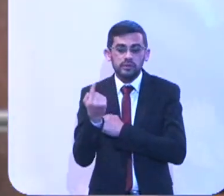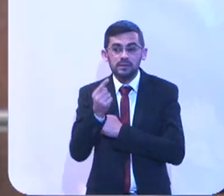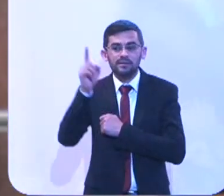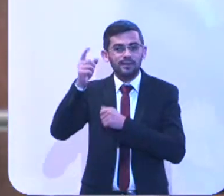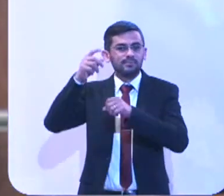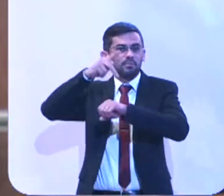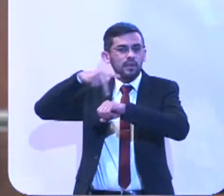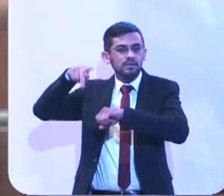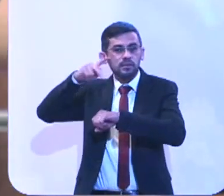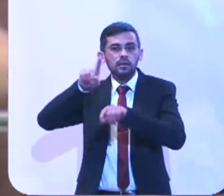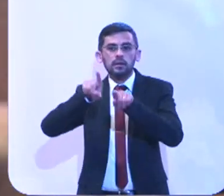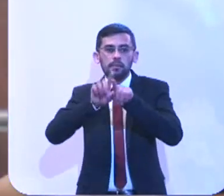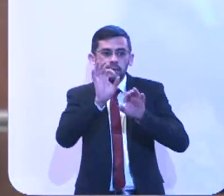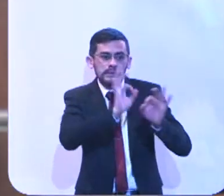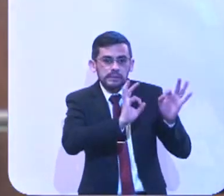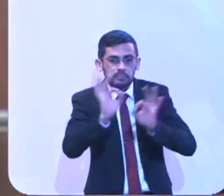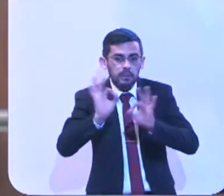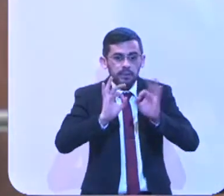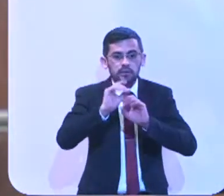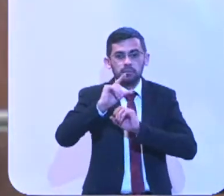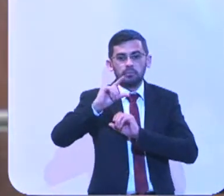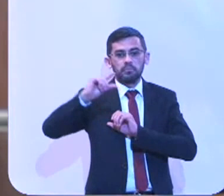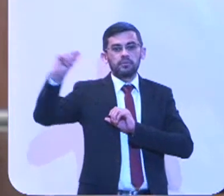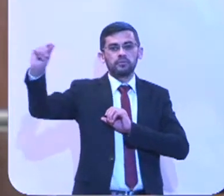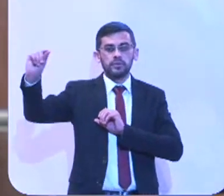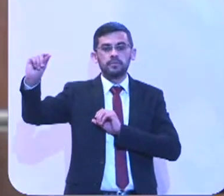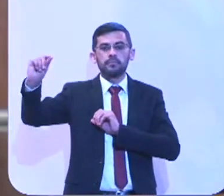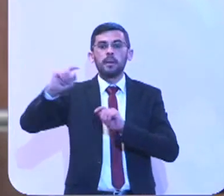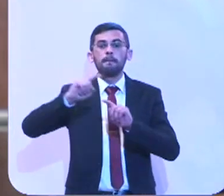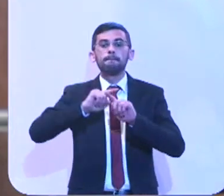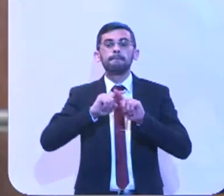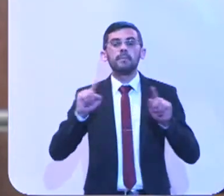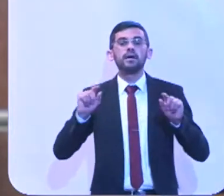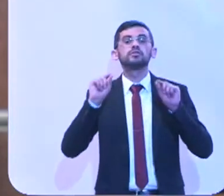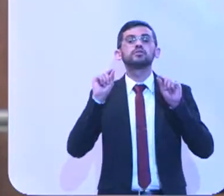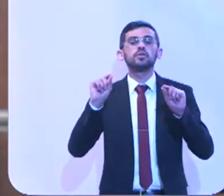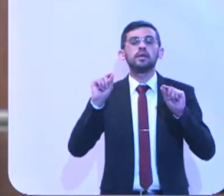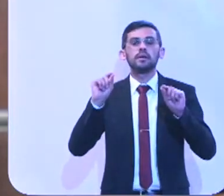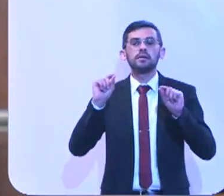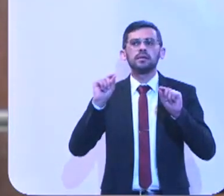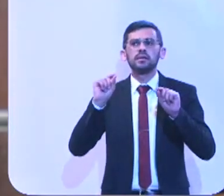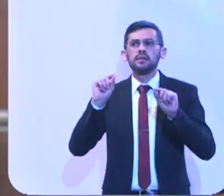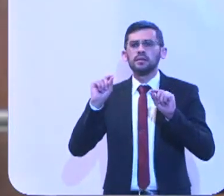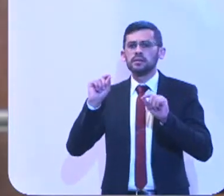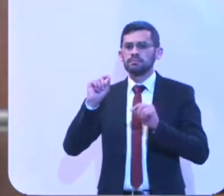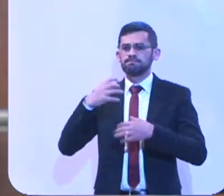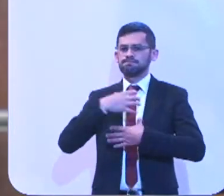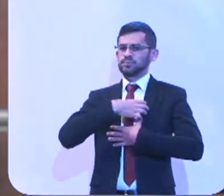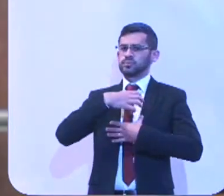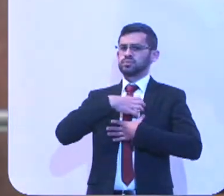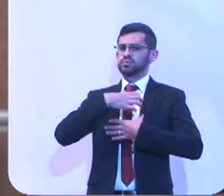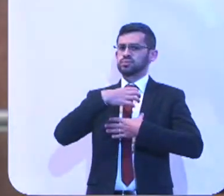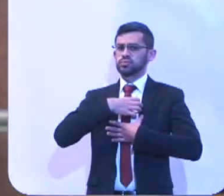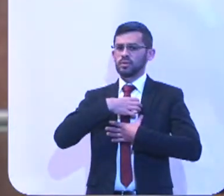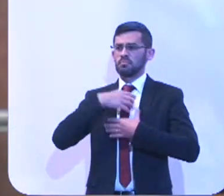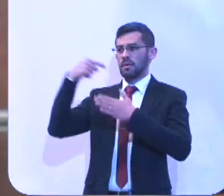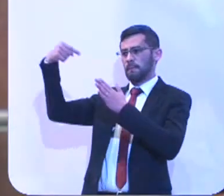está se preparando para ir embora, quando ela escuta uma pergunta que a